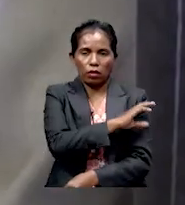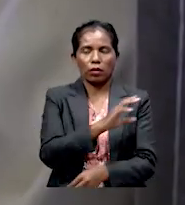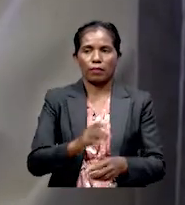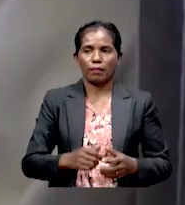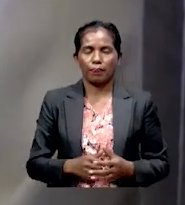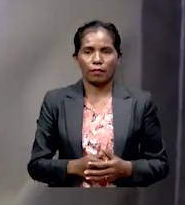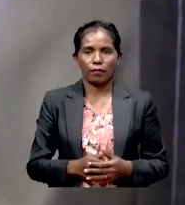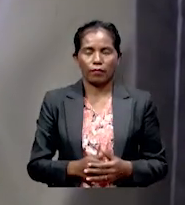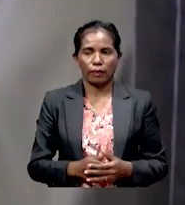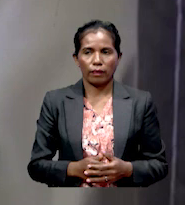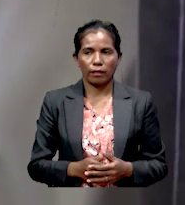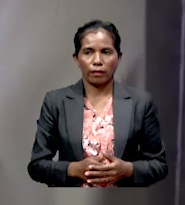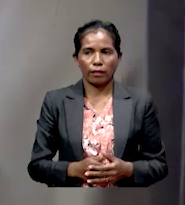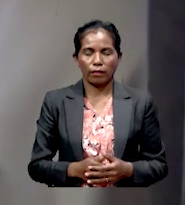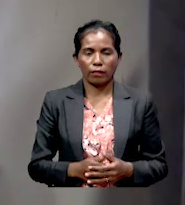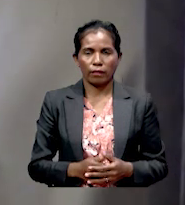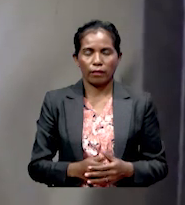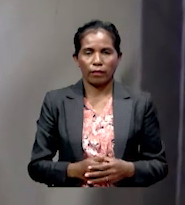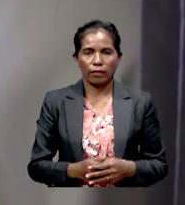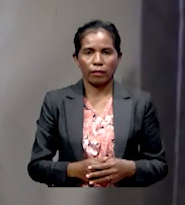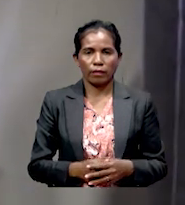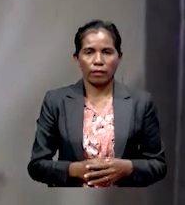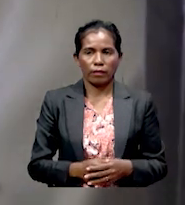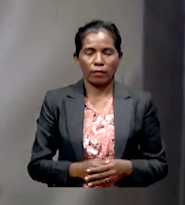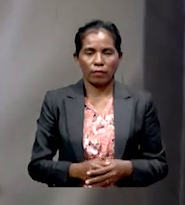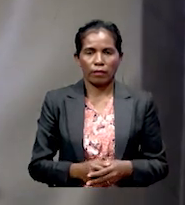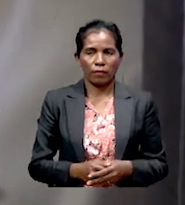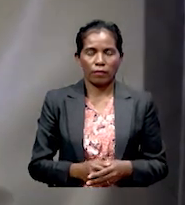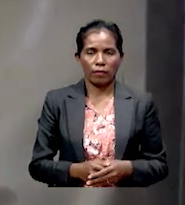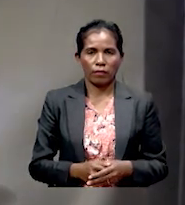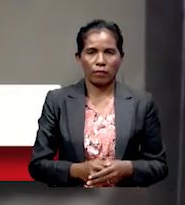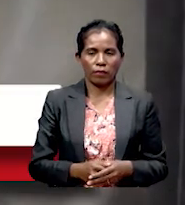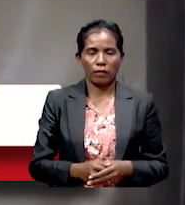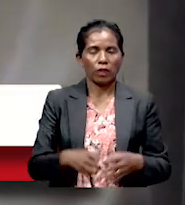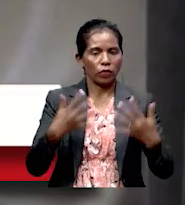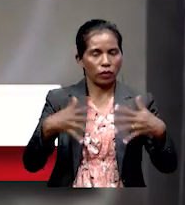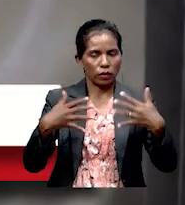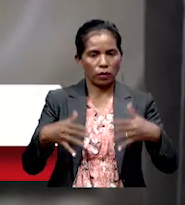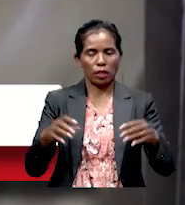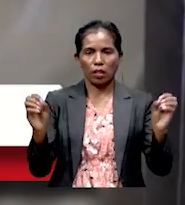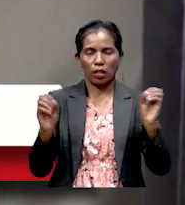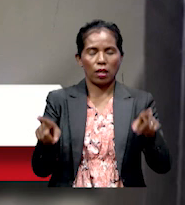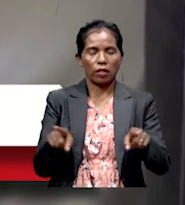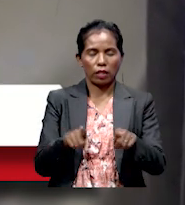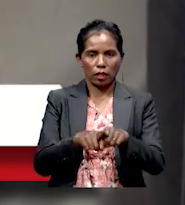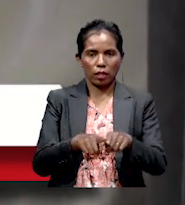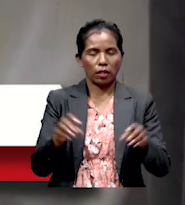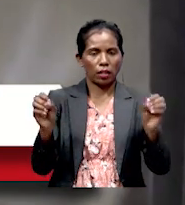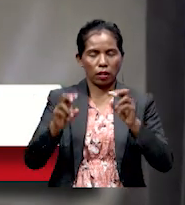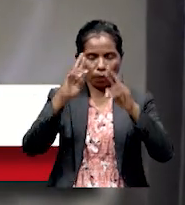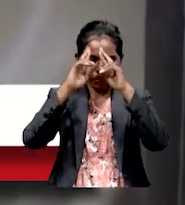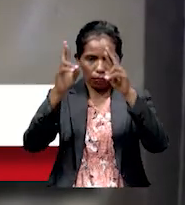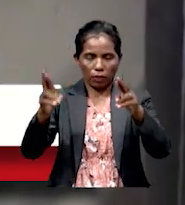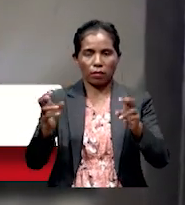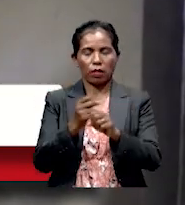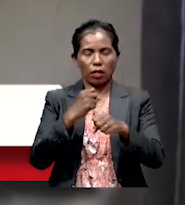ser imoral se se faz com intenção. Funo ne bele sai imoral se intenção a tu provoca funo